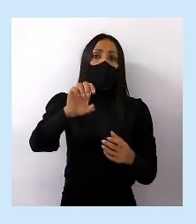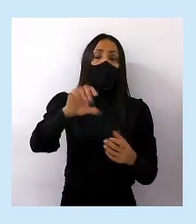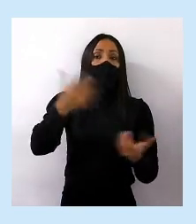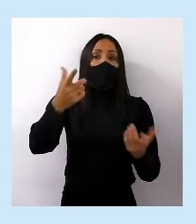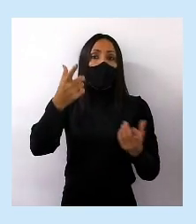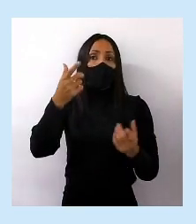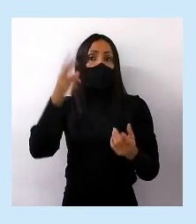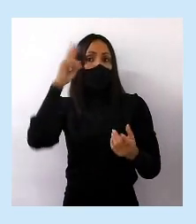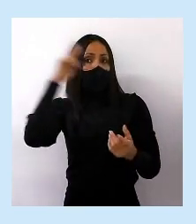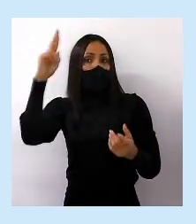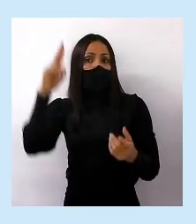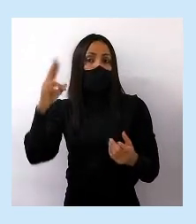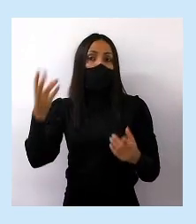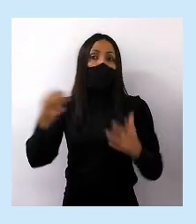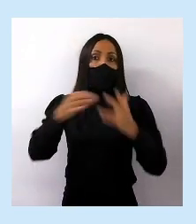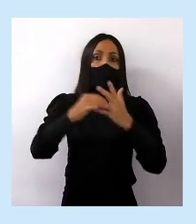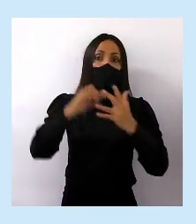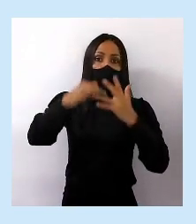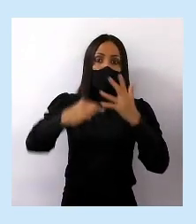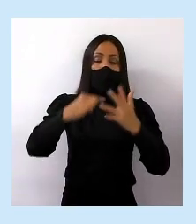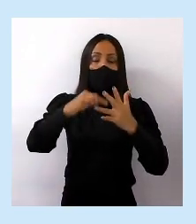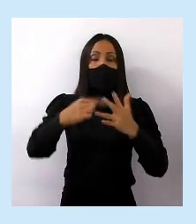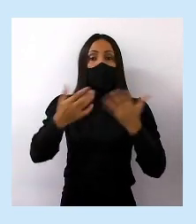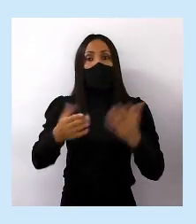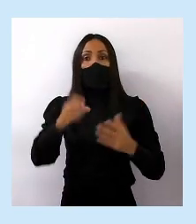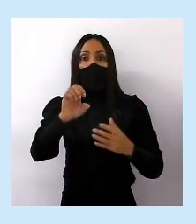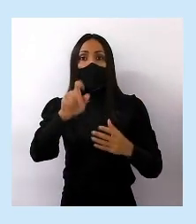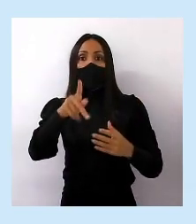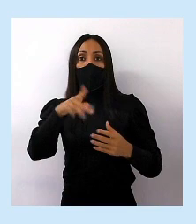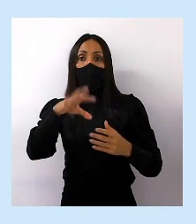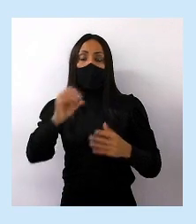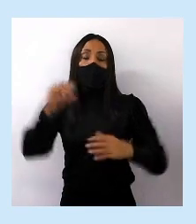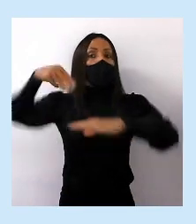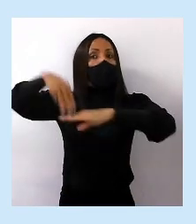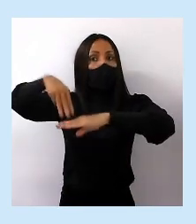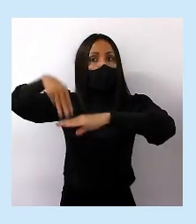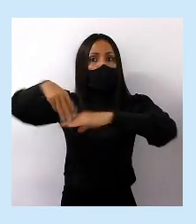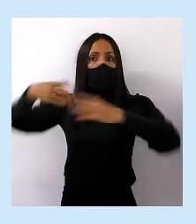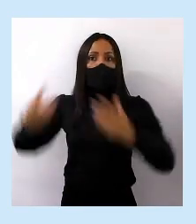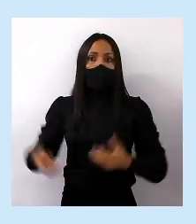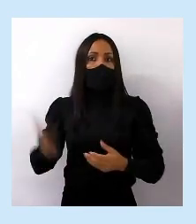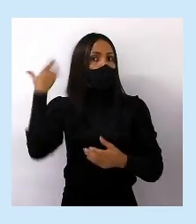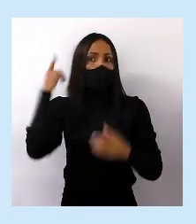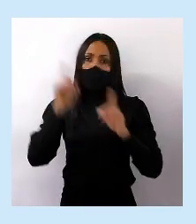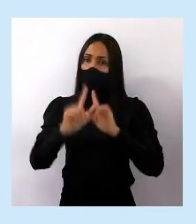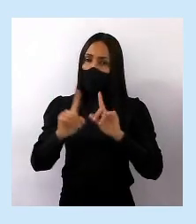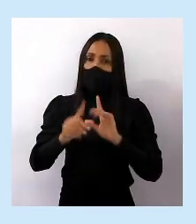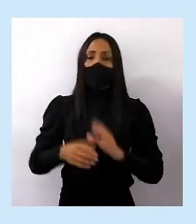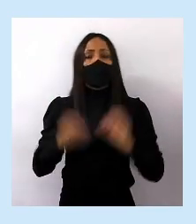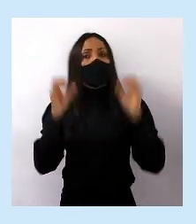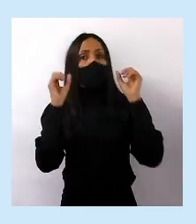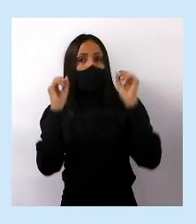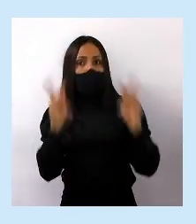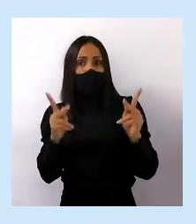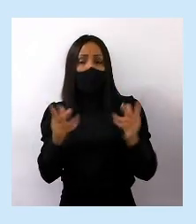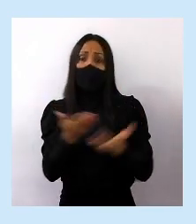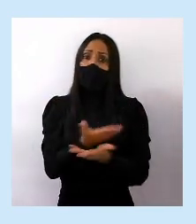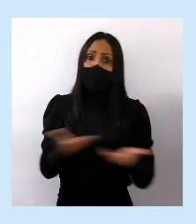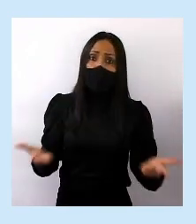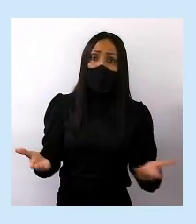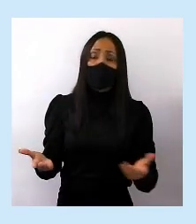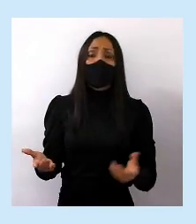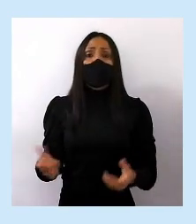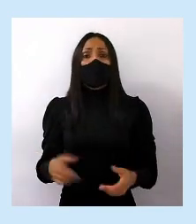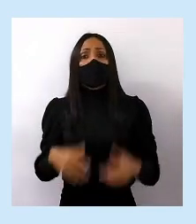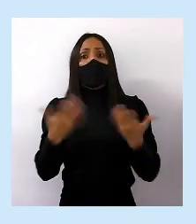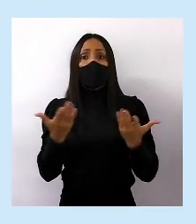Frodo, o Bolseiro, né? Ali é um épico também, só que é um épico moderno, né? Já não é tão antigo assim. Ok? E aí, gente, queria